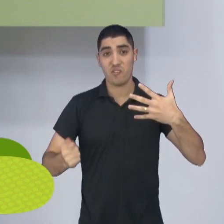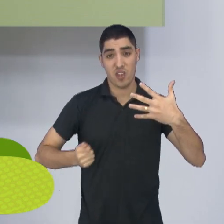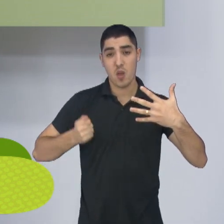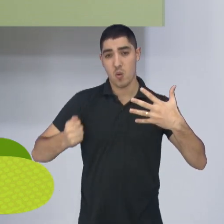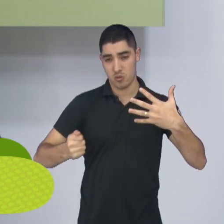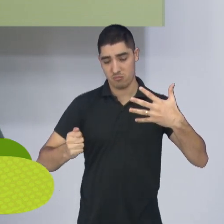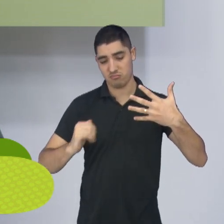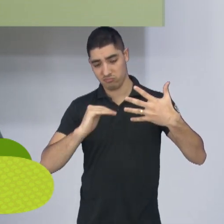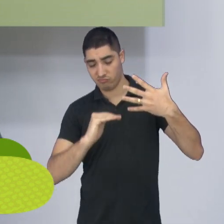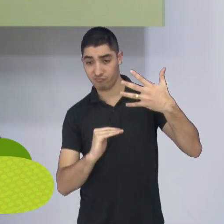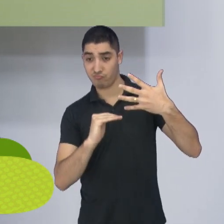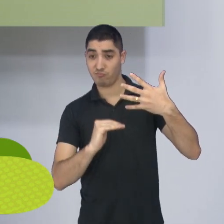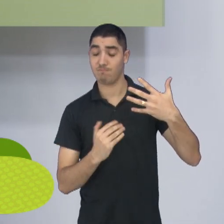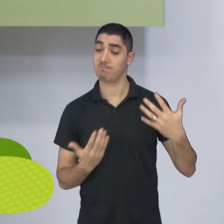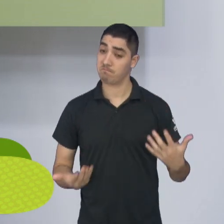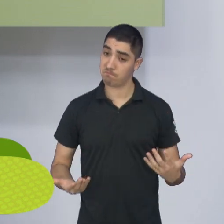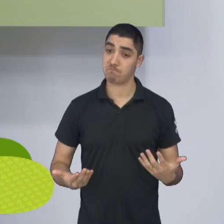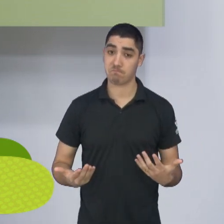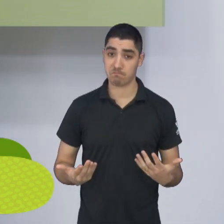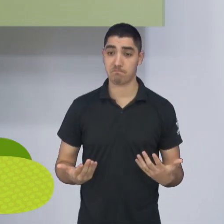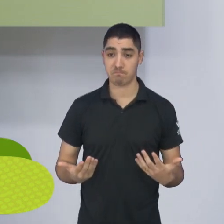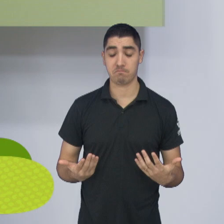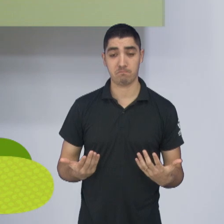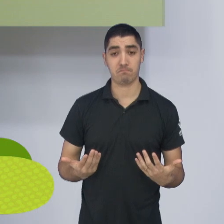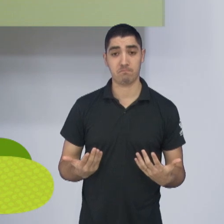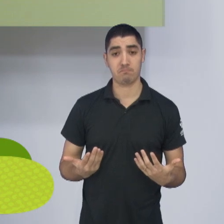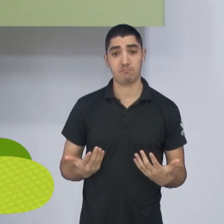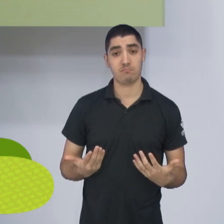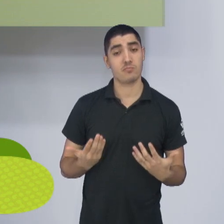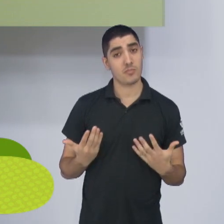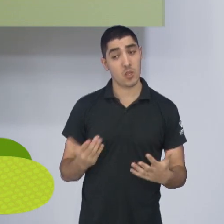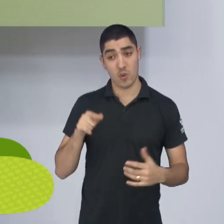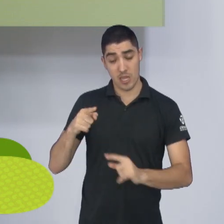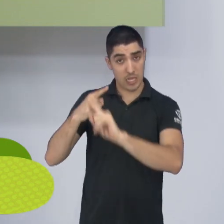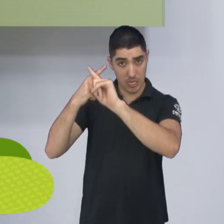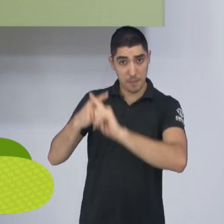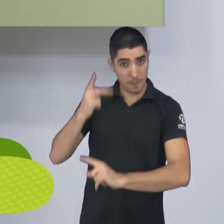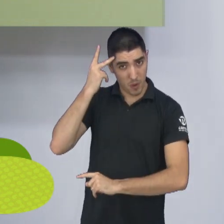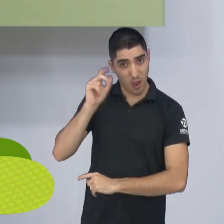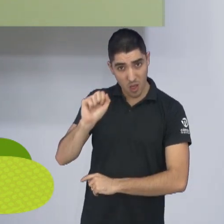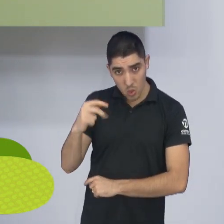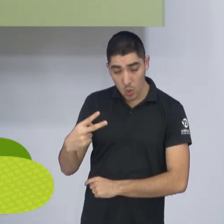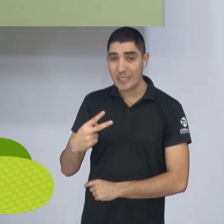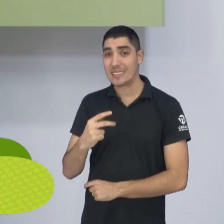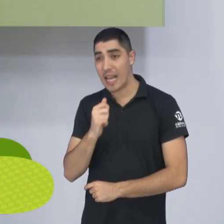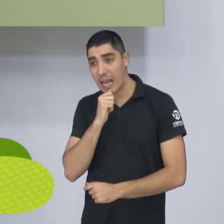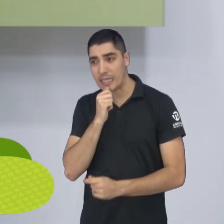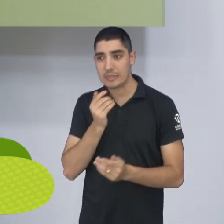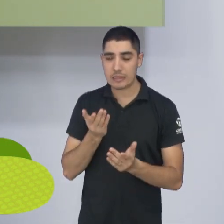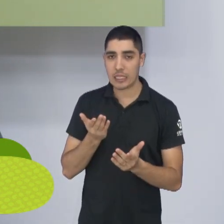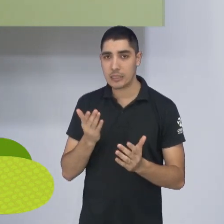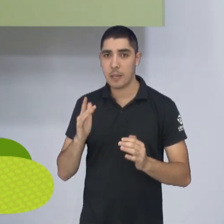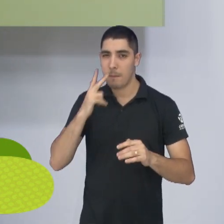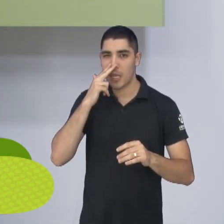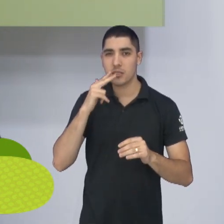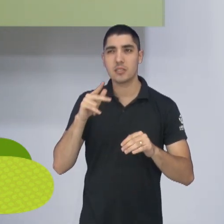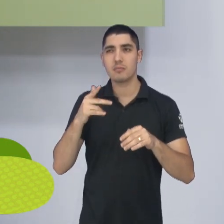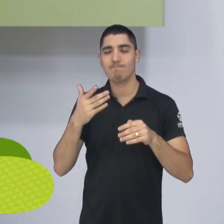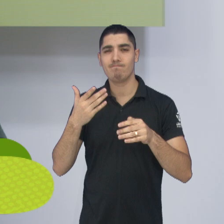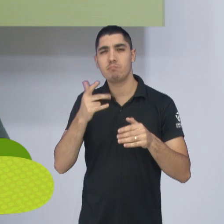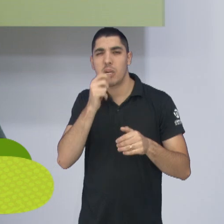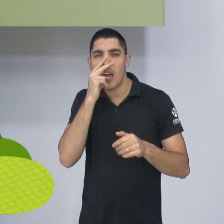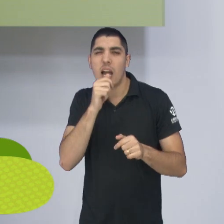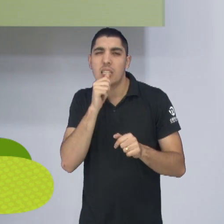metade para baixo, né? Então, esse campeonato está bem embolado, mas um nível mais abaixo, né? Nivelado por